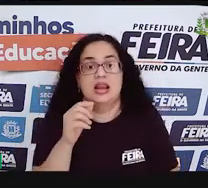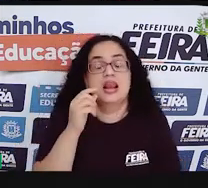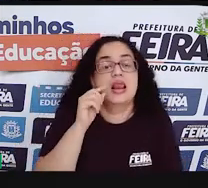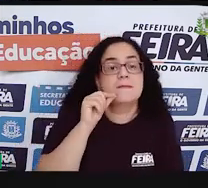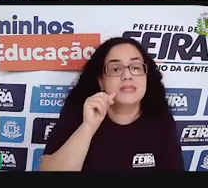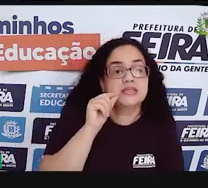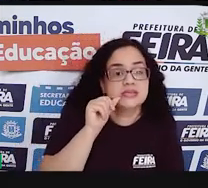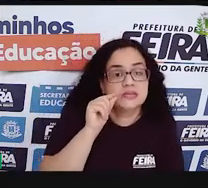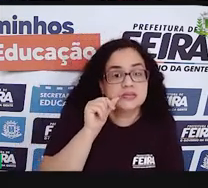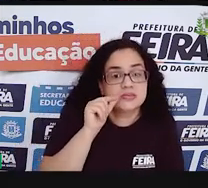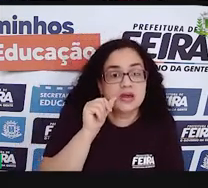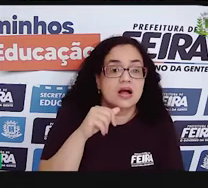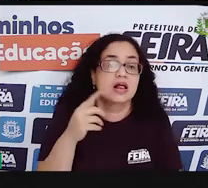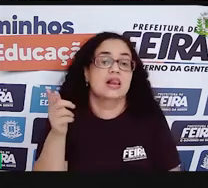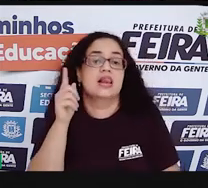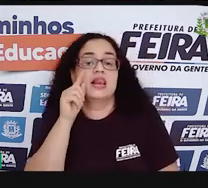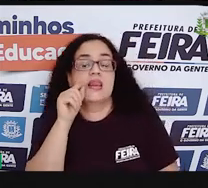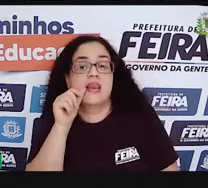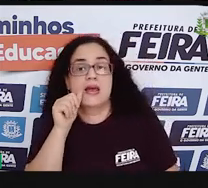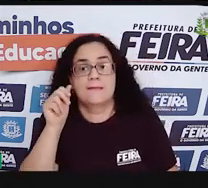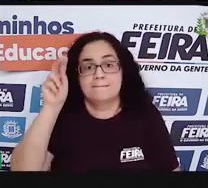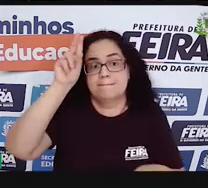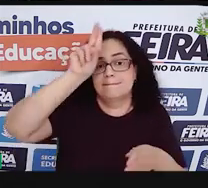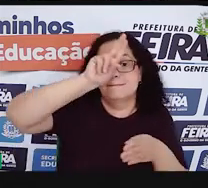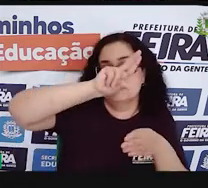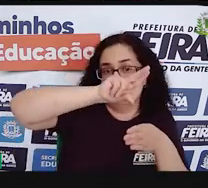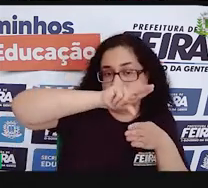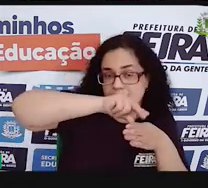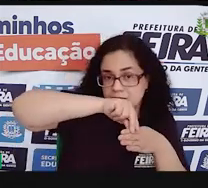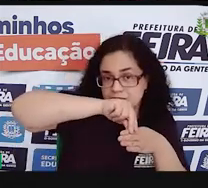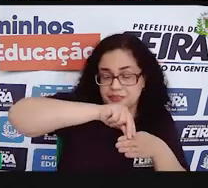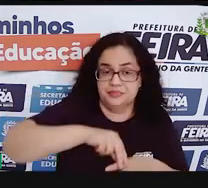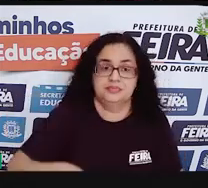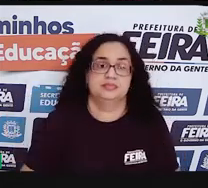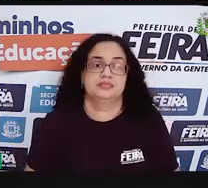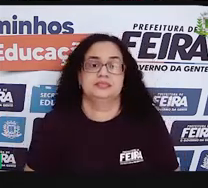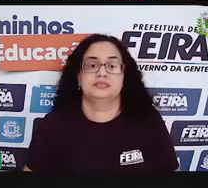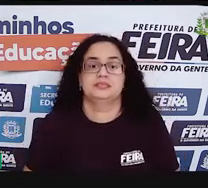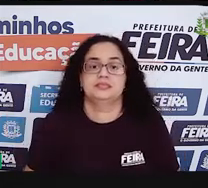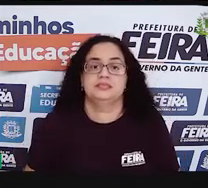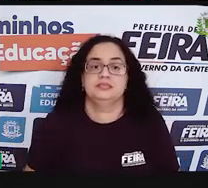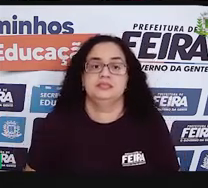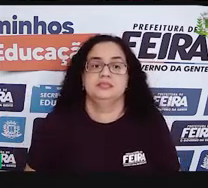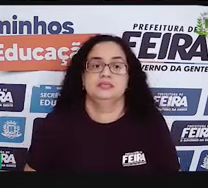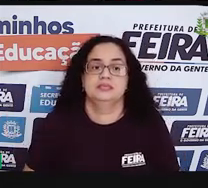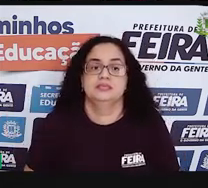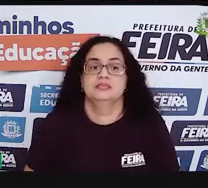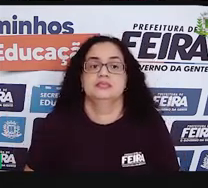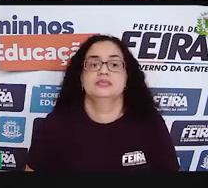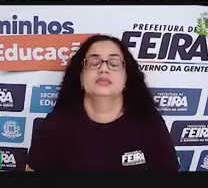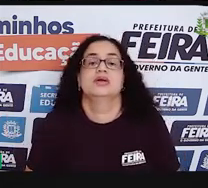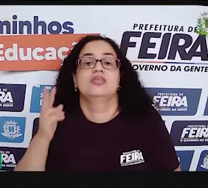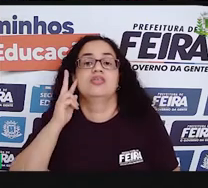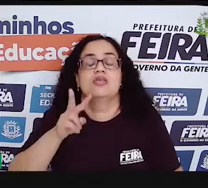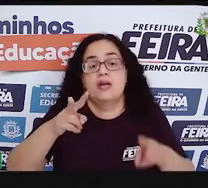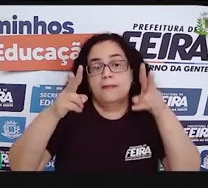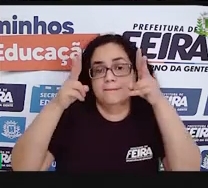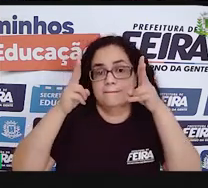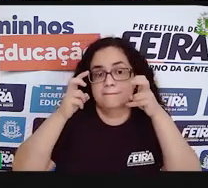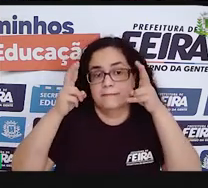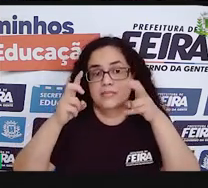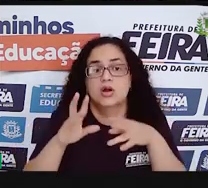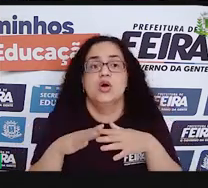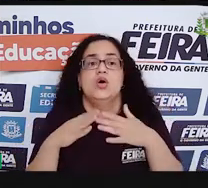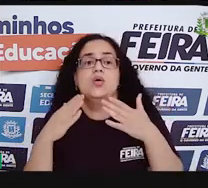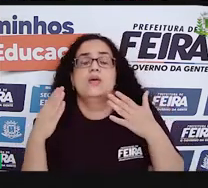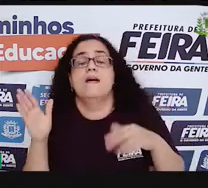e um lápis. E a terceira comparação, que foi entre o lápis e o clipe de metal. O que a gente vai observar?